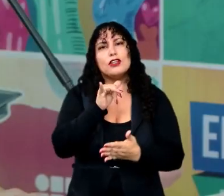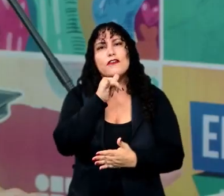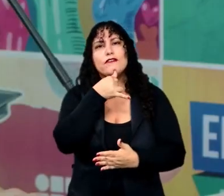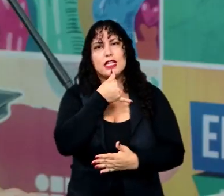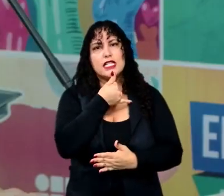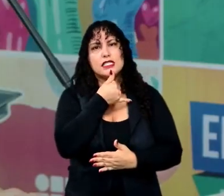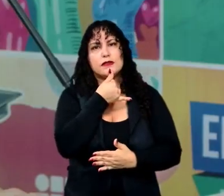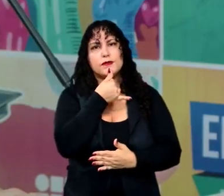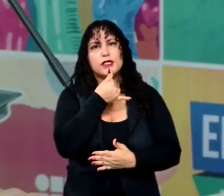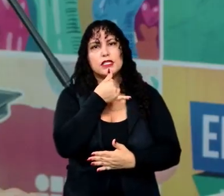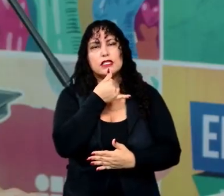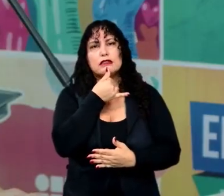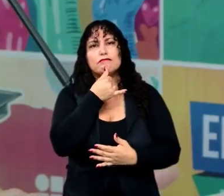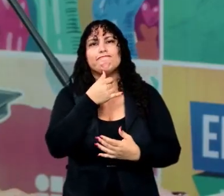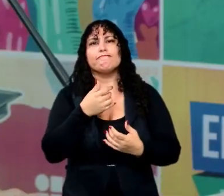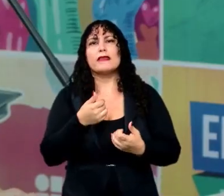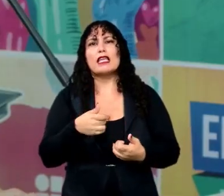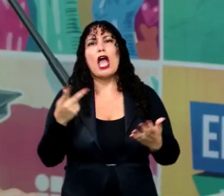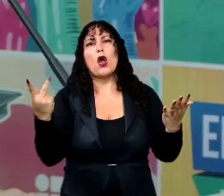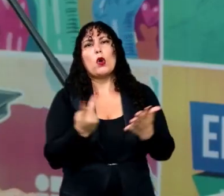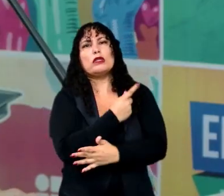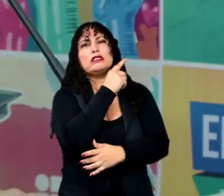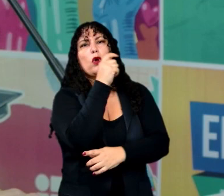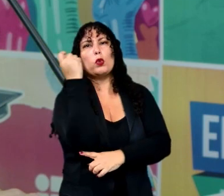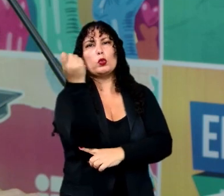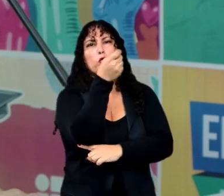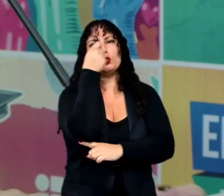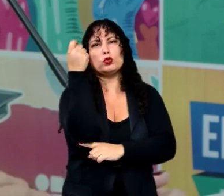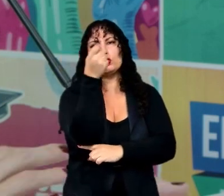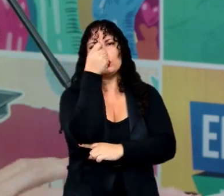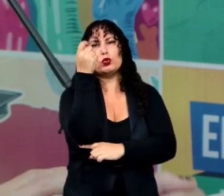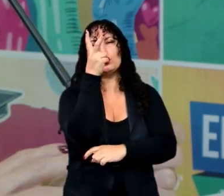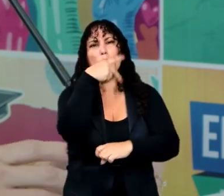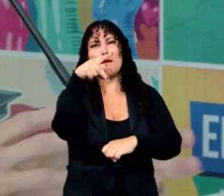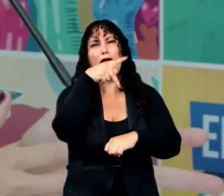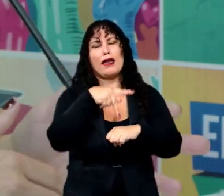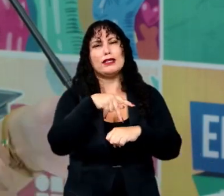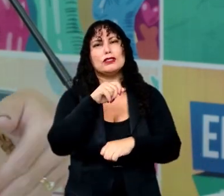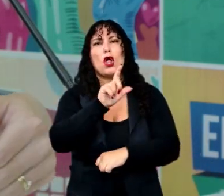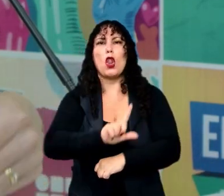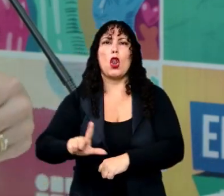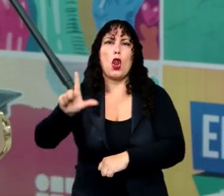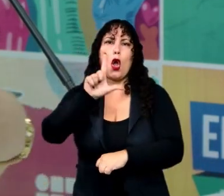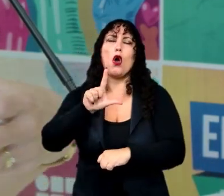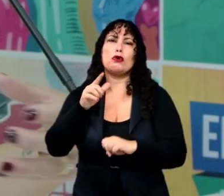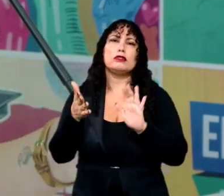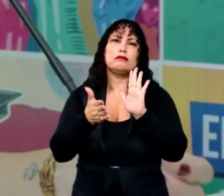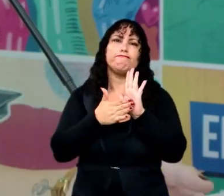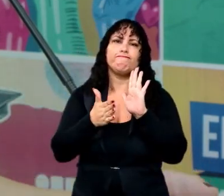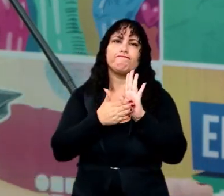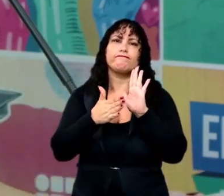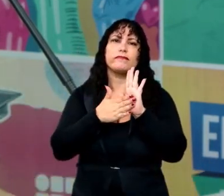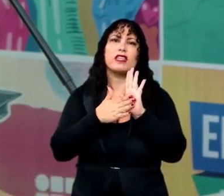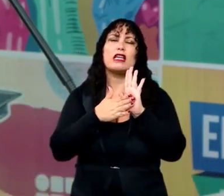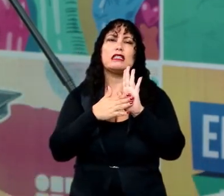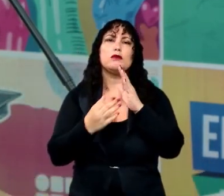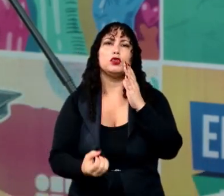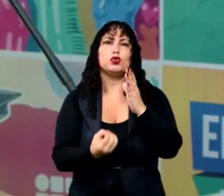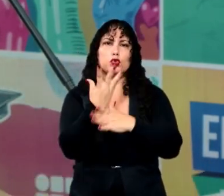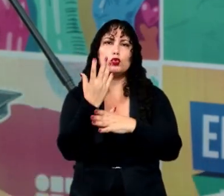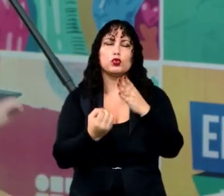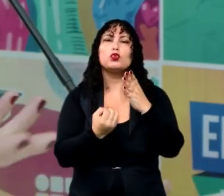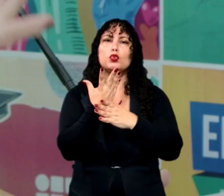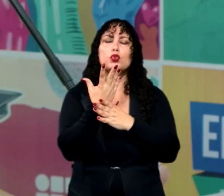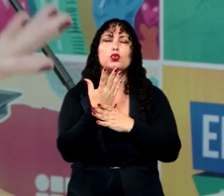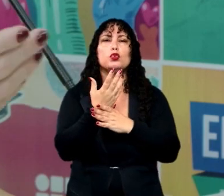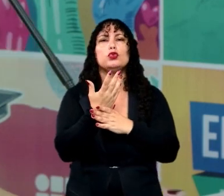gente tá com com esse esse desastre né lá no no sul do país e lógico que essa pauta ela vem à tona né não não tem